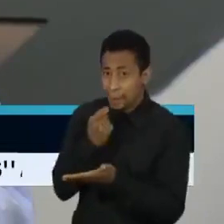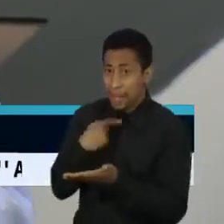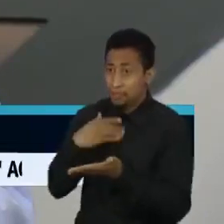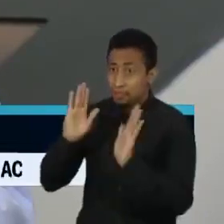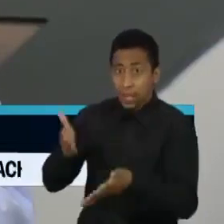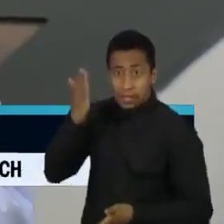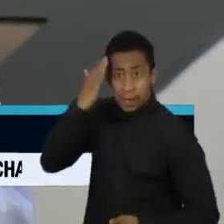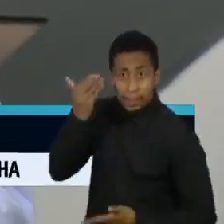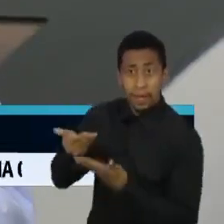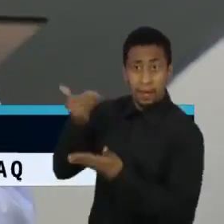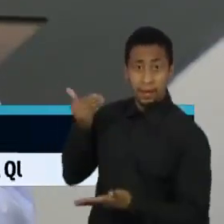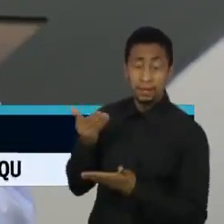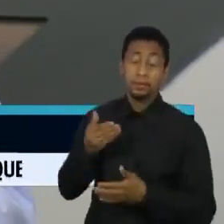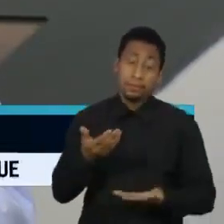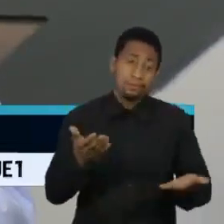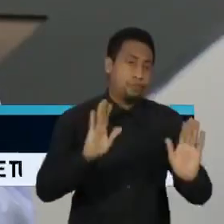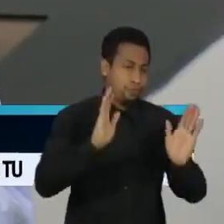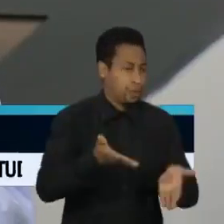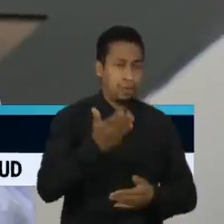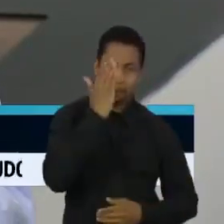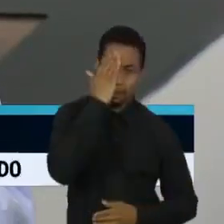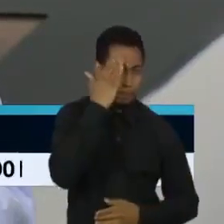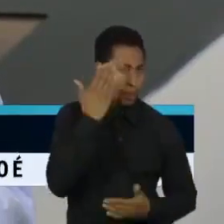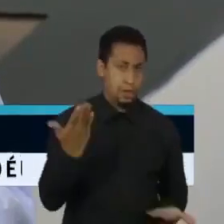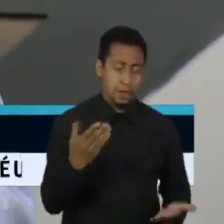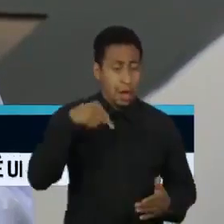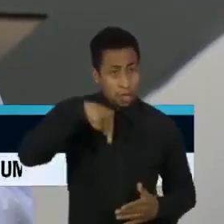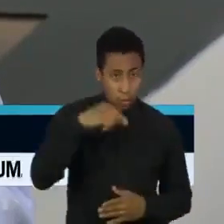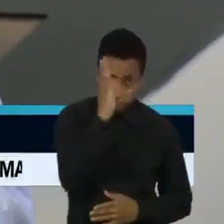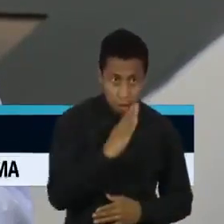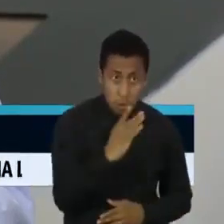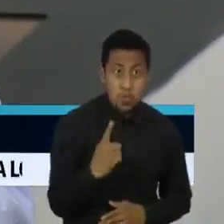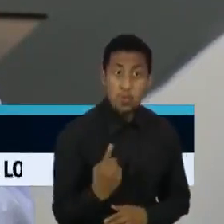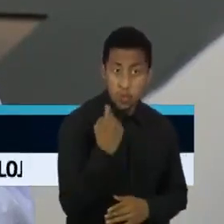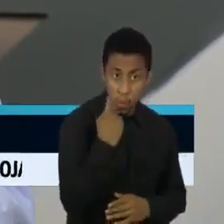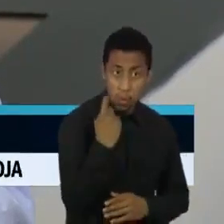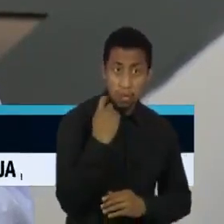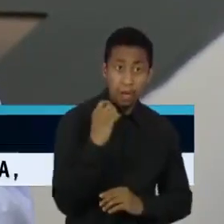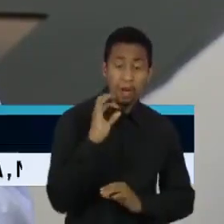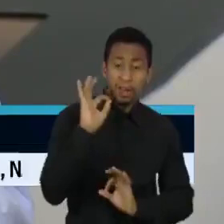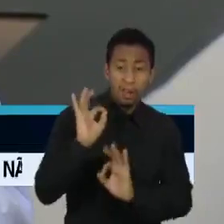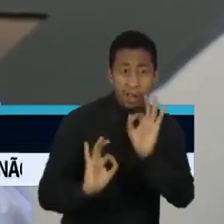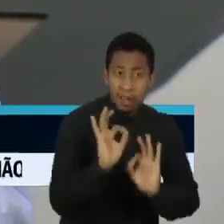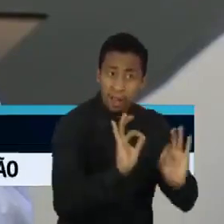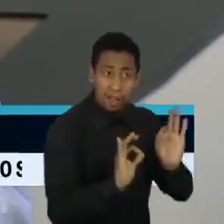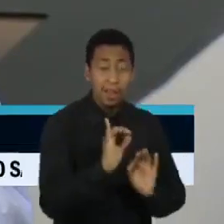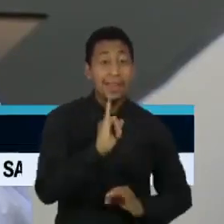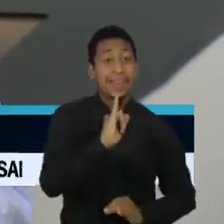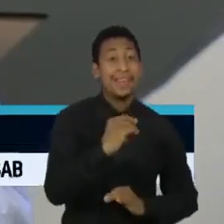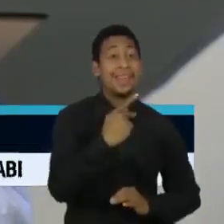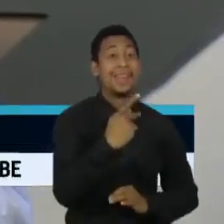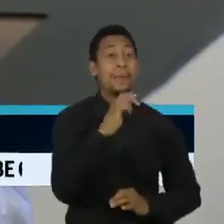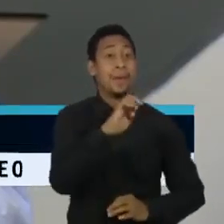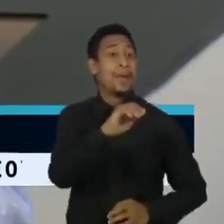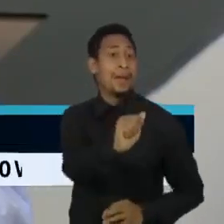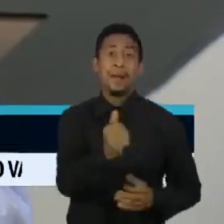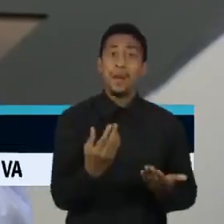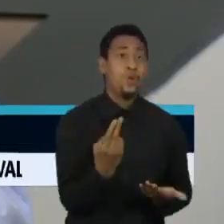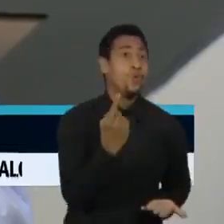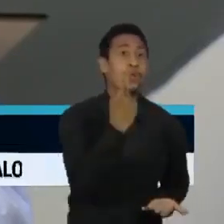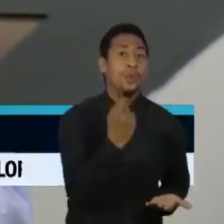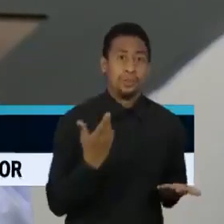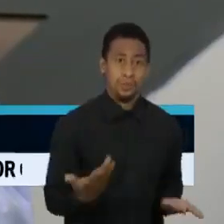prevista. Só o IPEM produz essas coisas no Brasil. E isto tem determinados produtos que o IPEM produz que não adianta